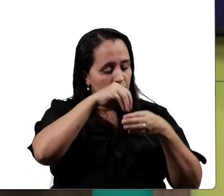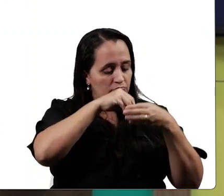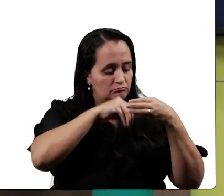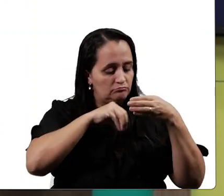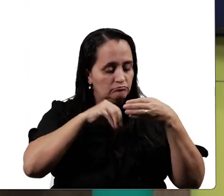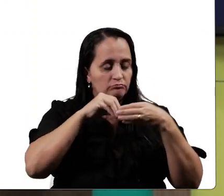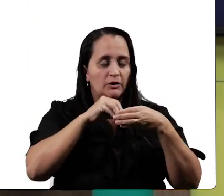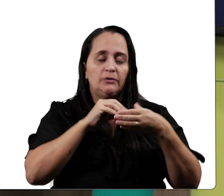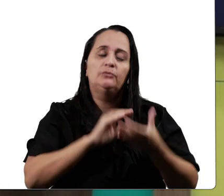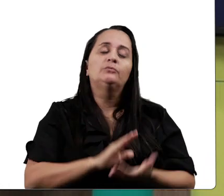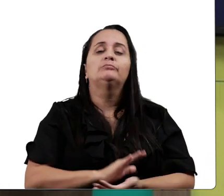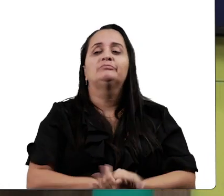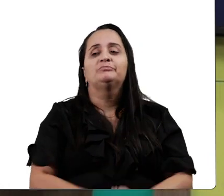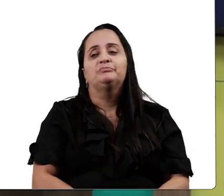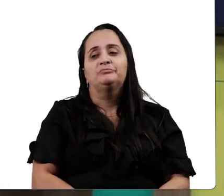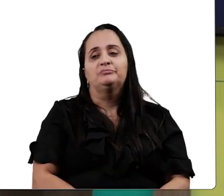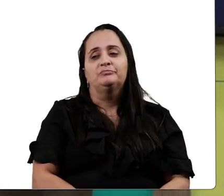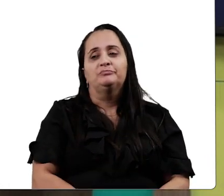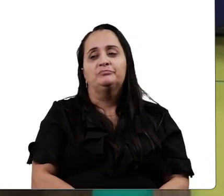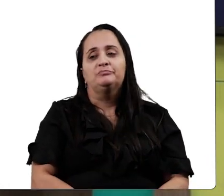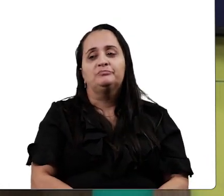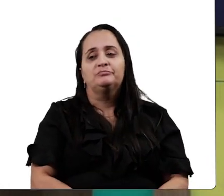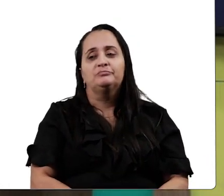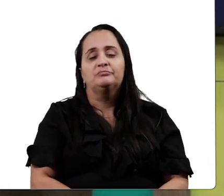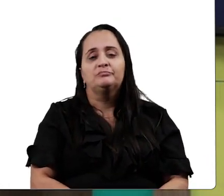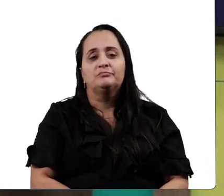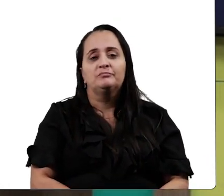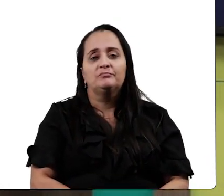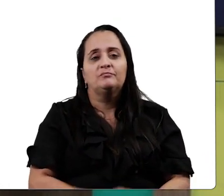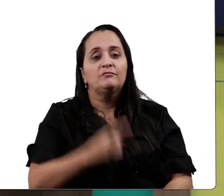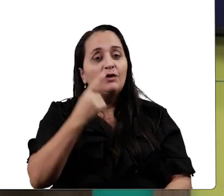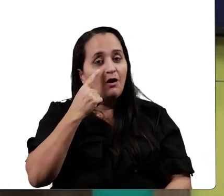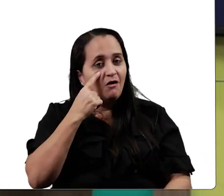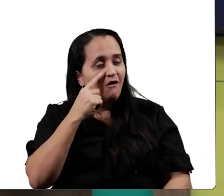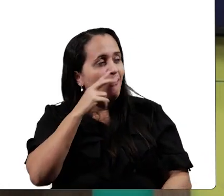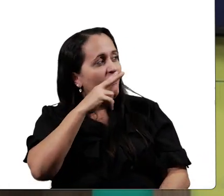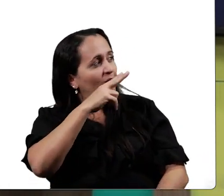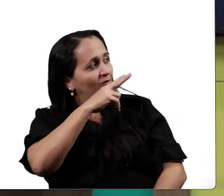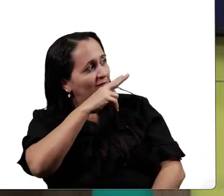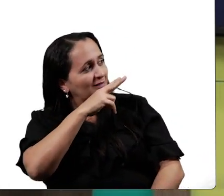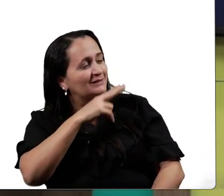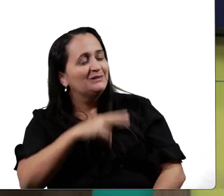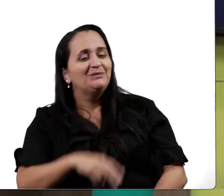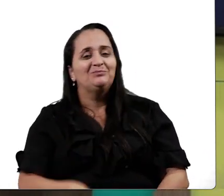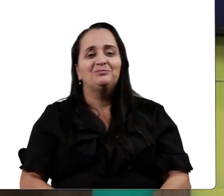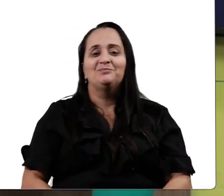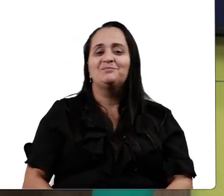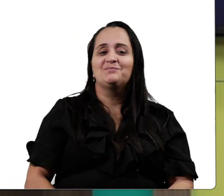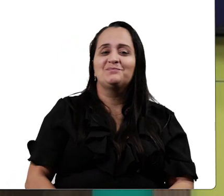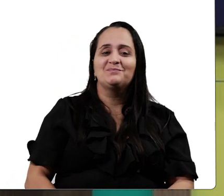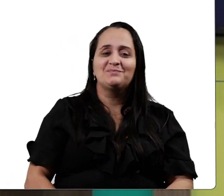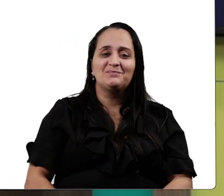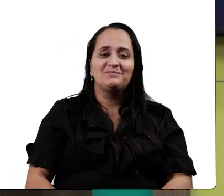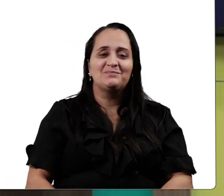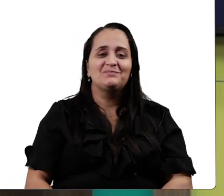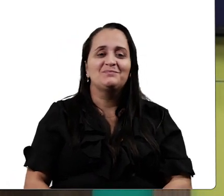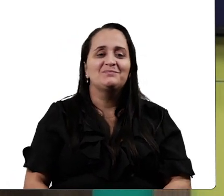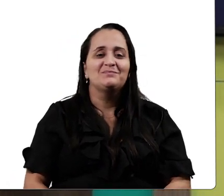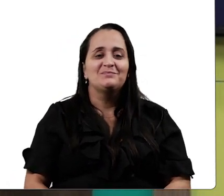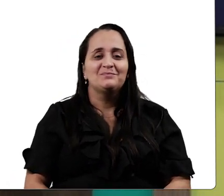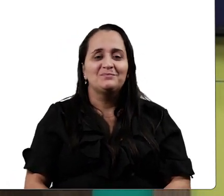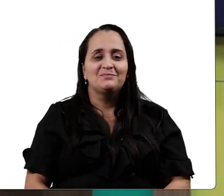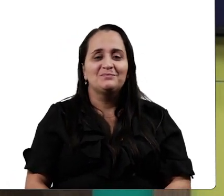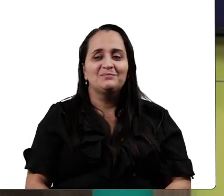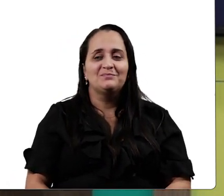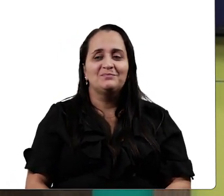1 2 3 4 5 1 2 3 4 5 1